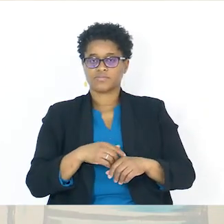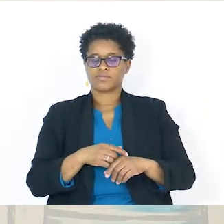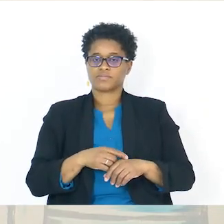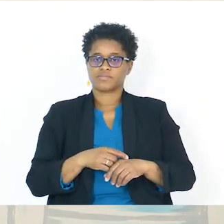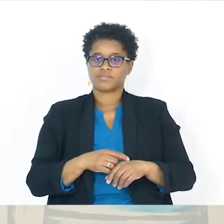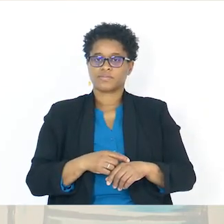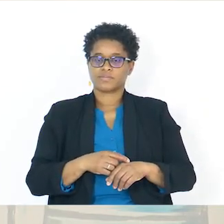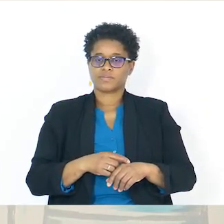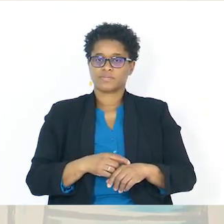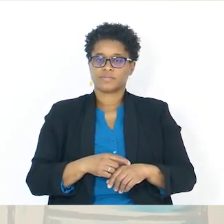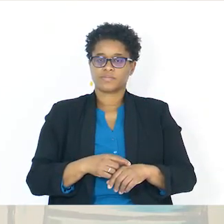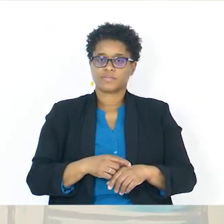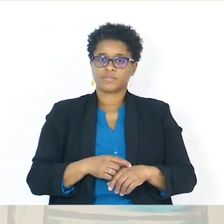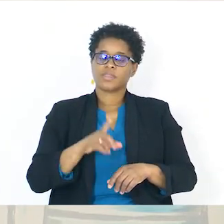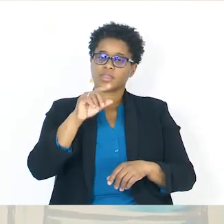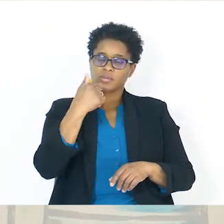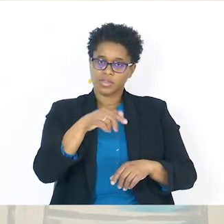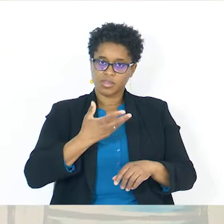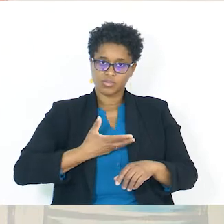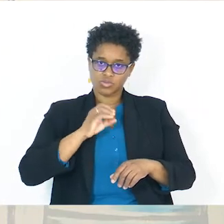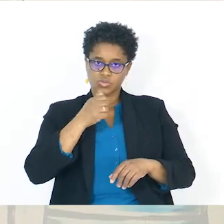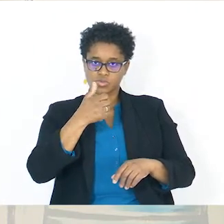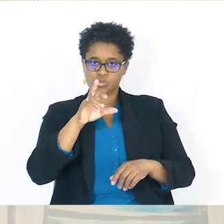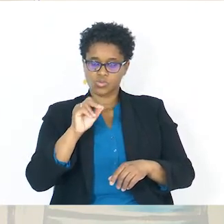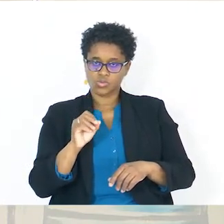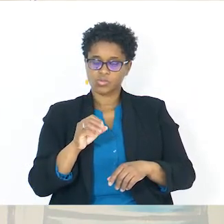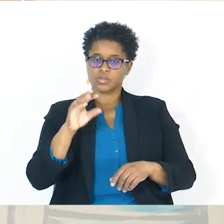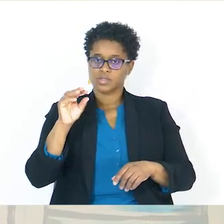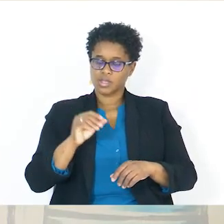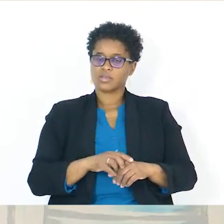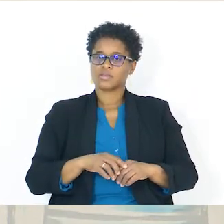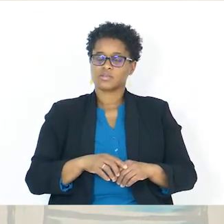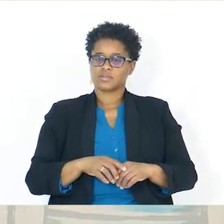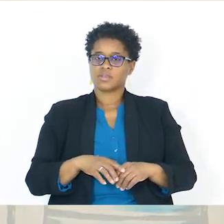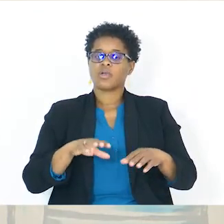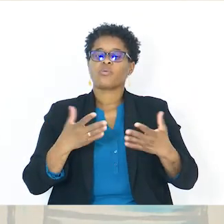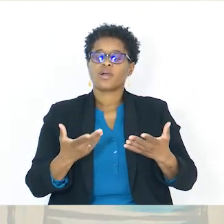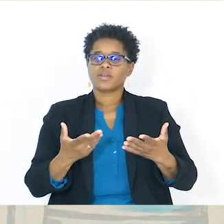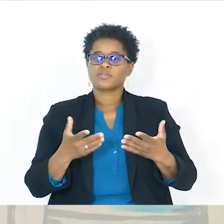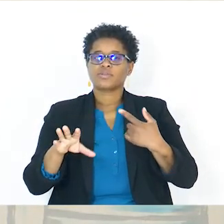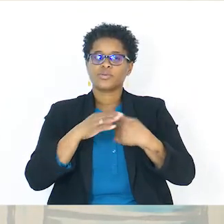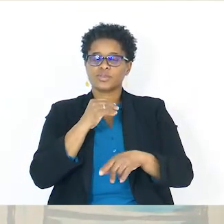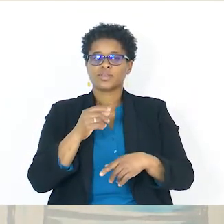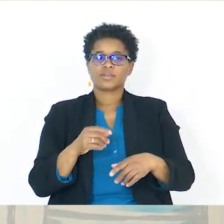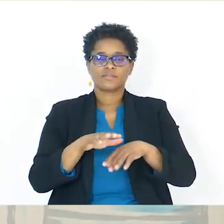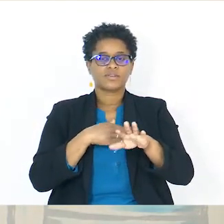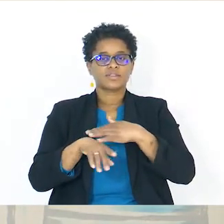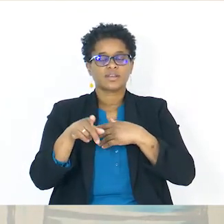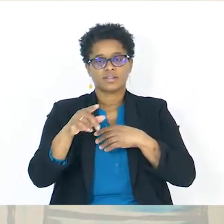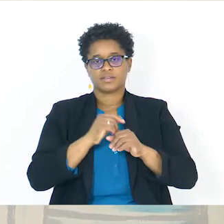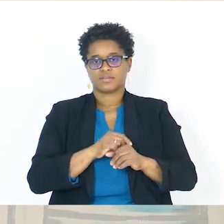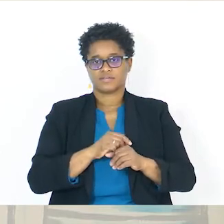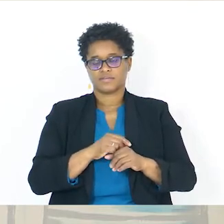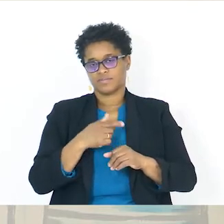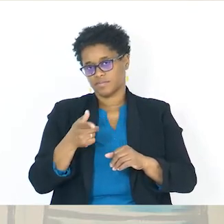9. E temos também o dobro de 10. O dobro de 10. Quantos é que conseguiram colocar